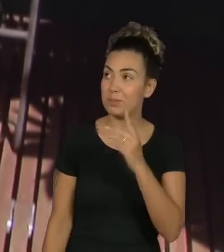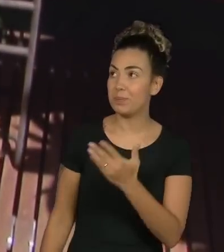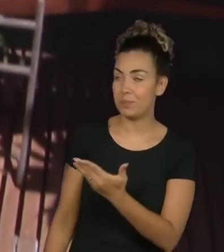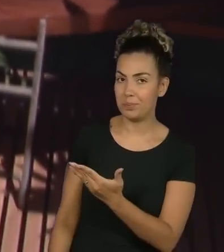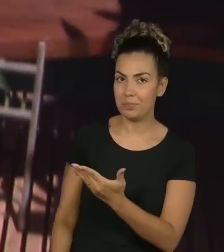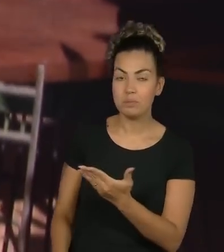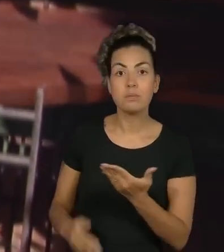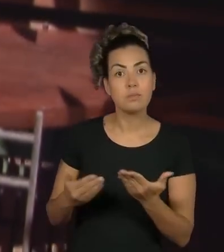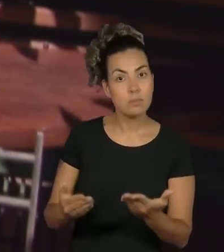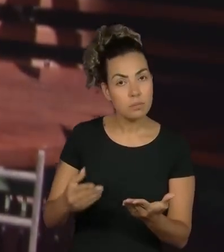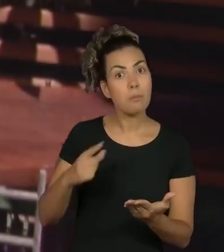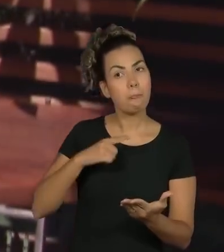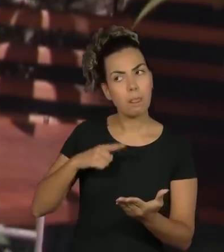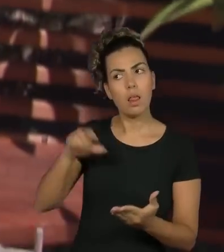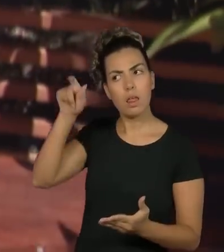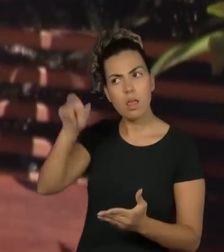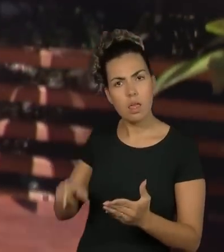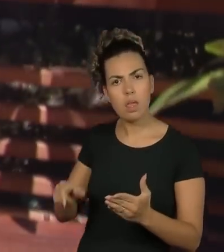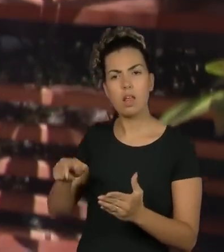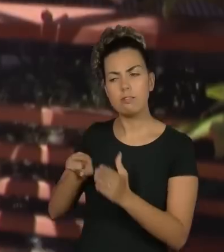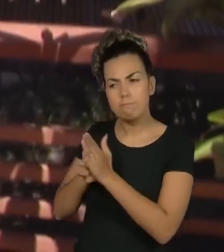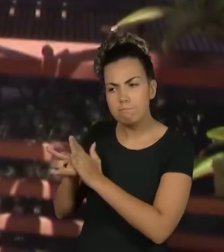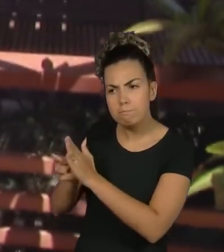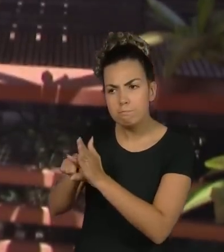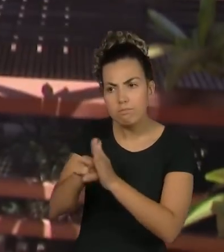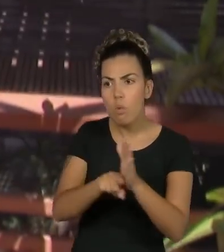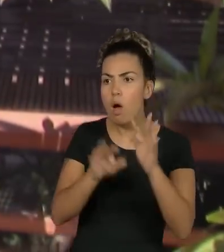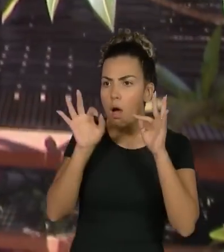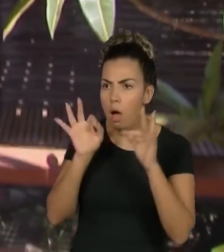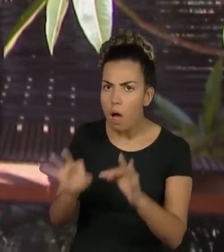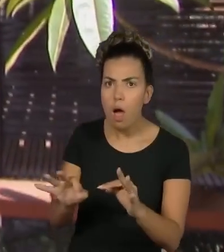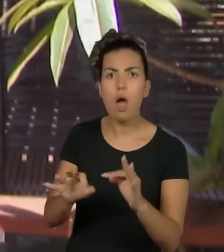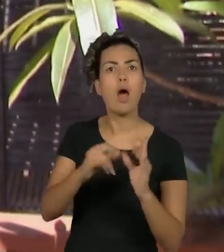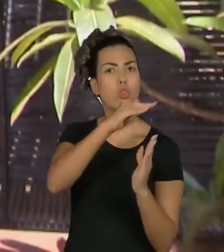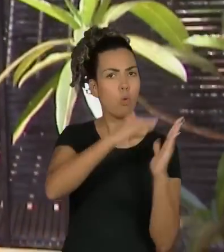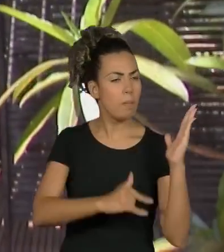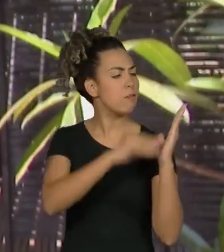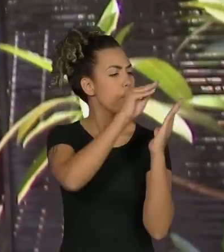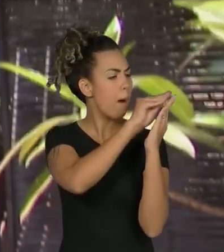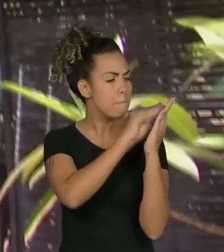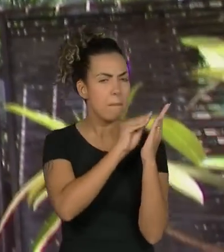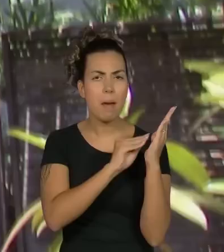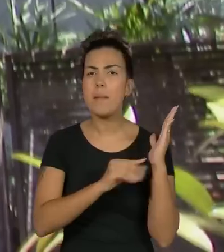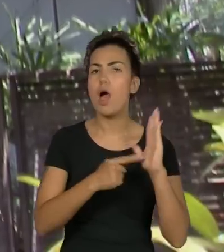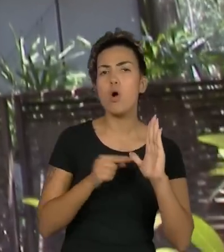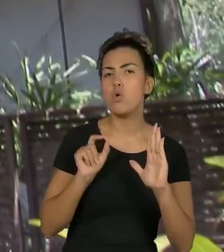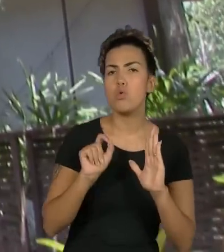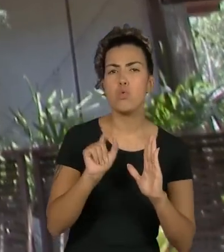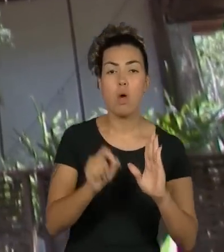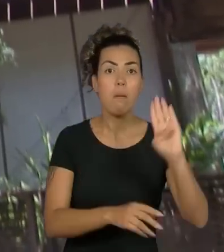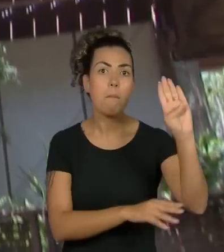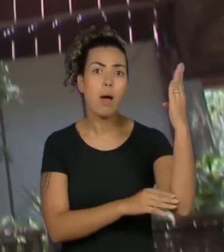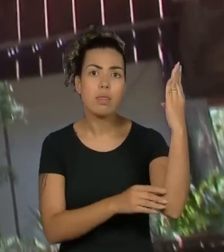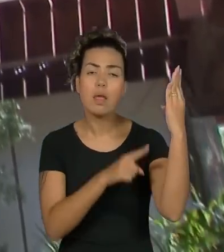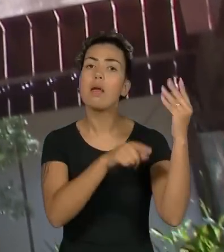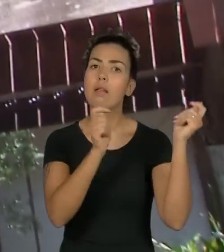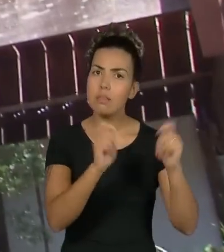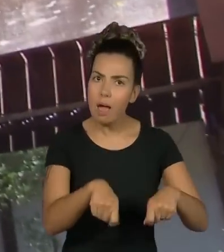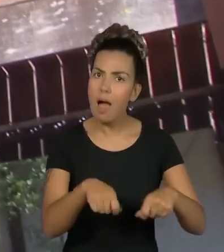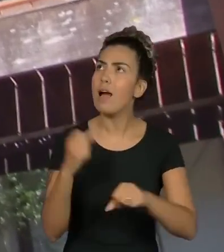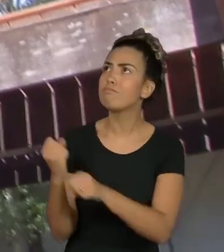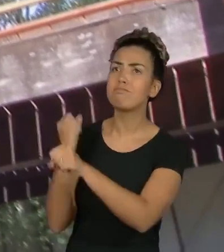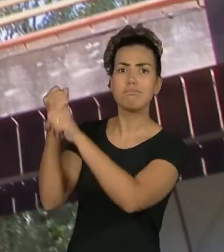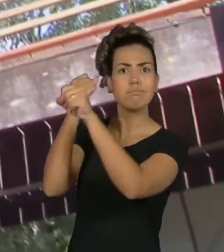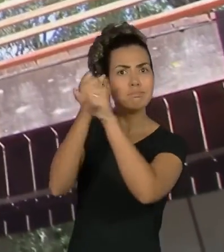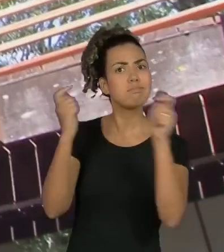Documento elaborado por especialistas sobre o uso de madeira na construção civil propõe medidas para um novo modelo